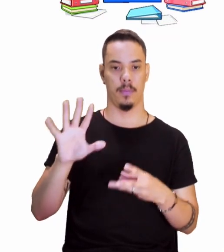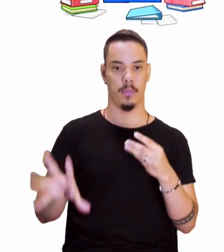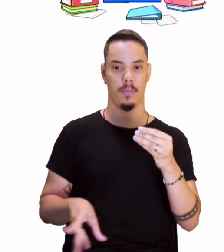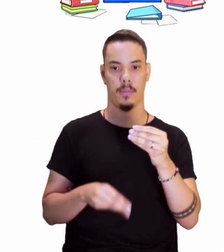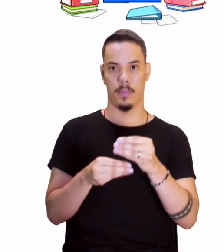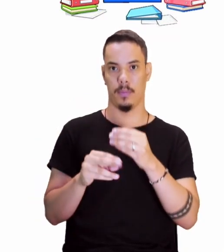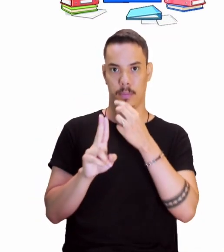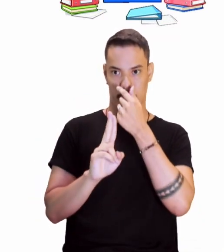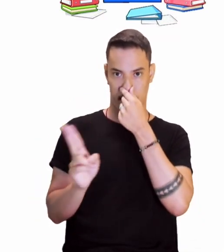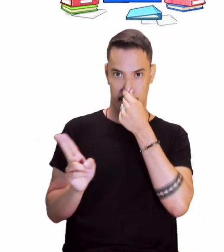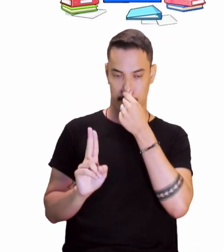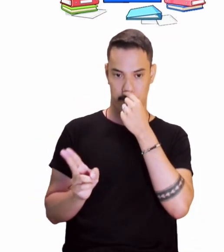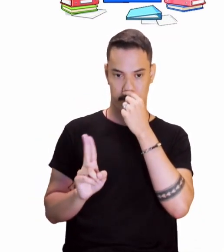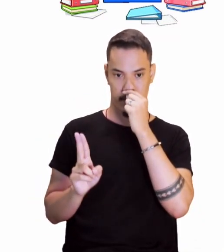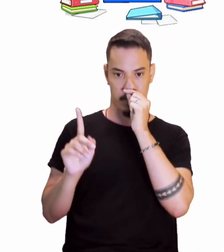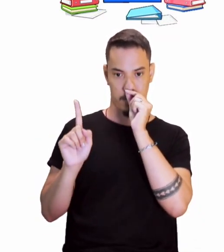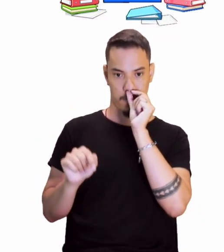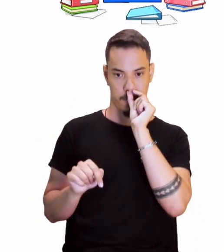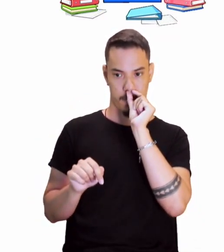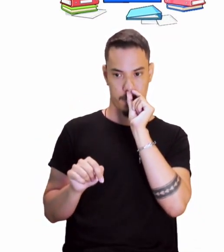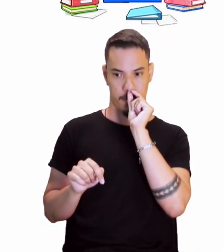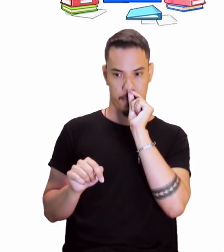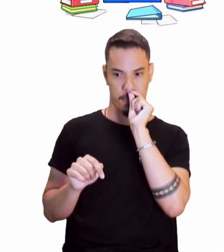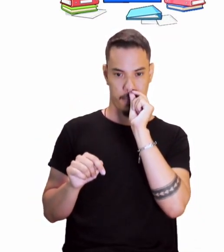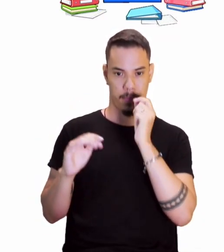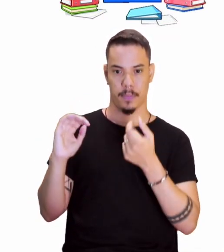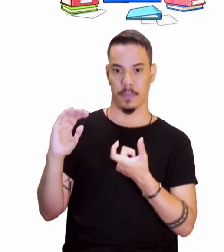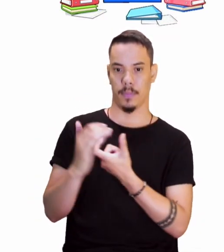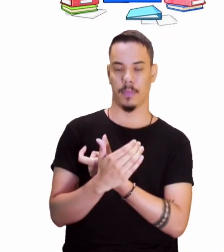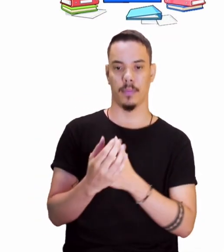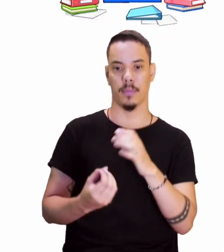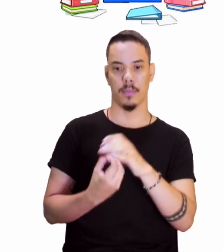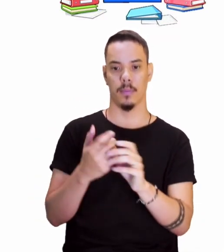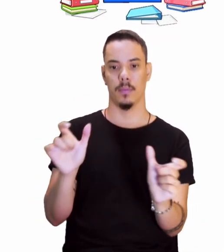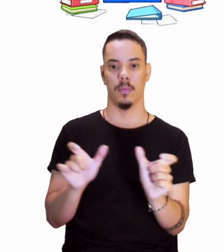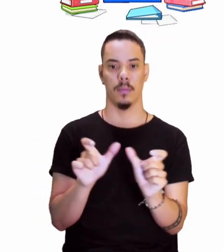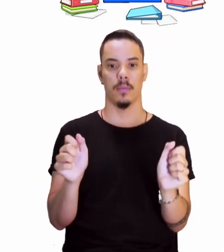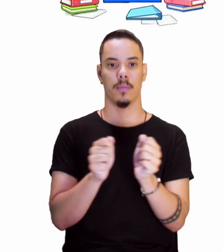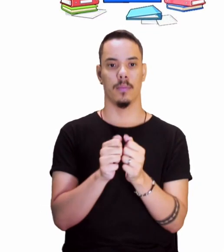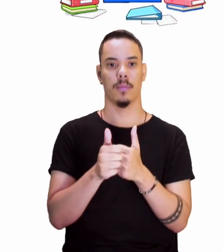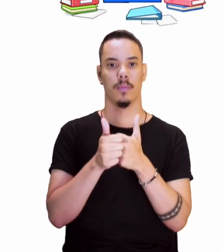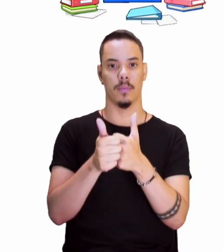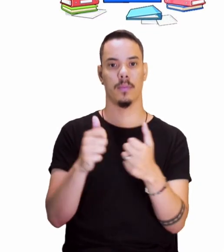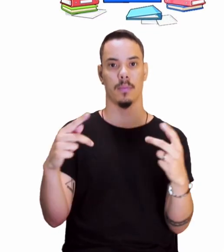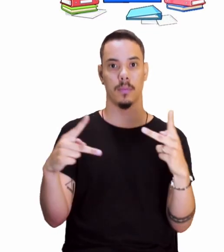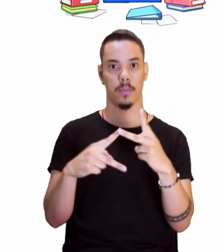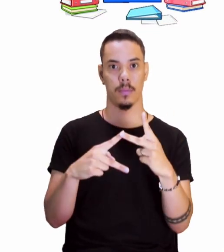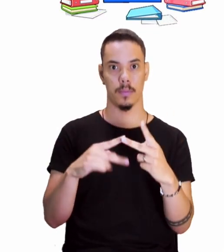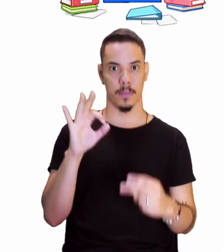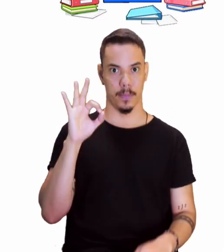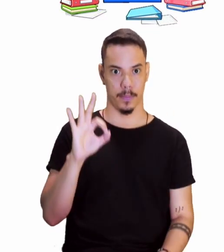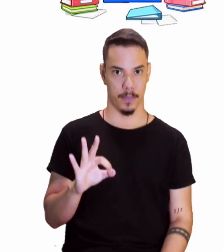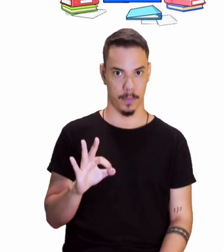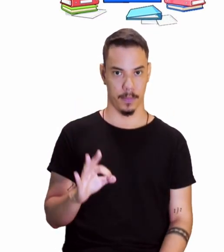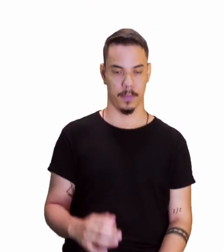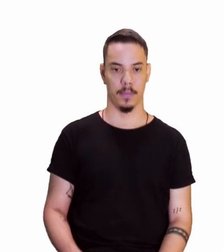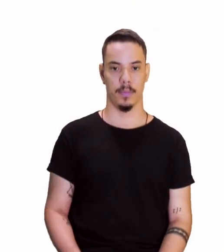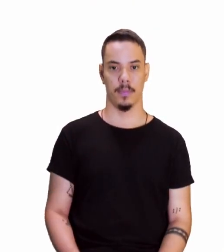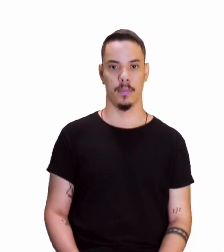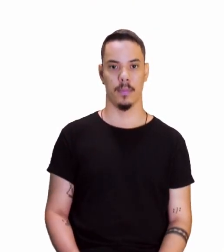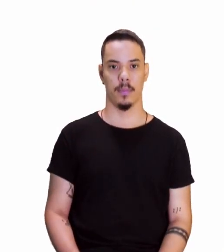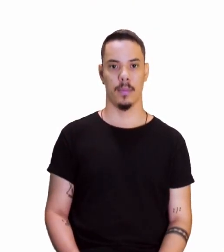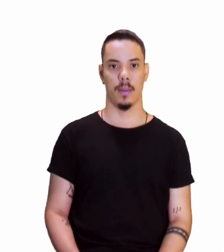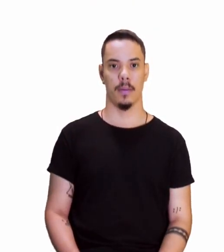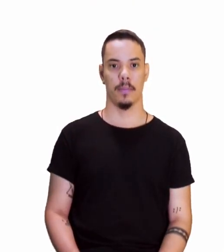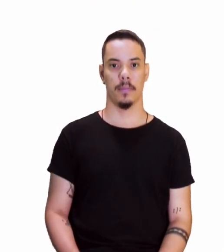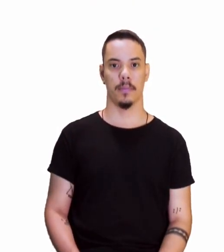complemento nominal, que é o termo regido, aquele que vem acompanhado da preposição. Beleza?